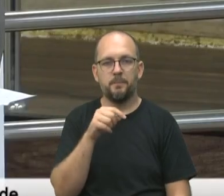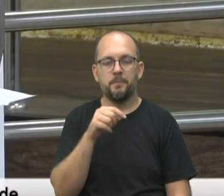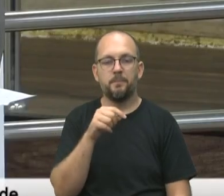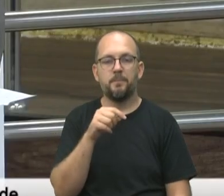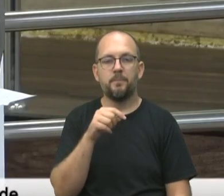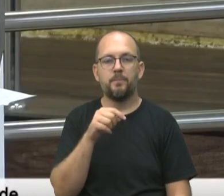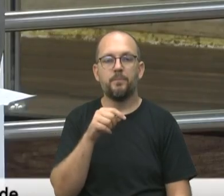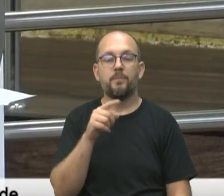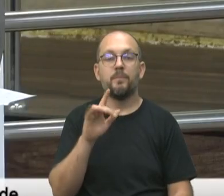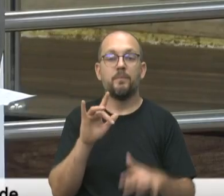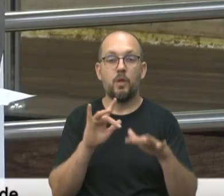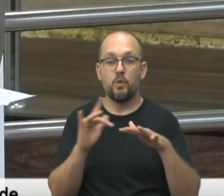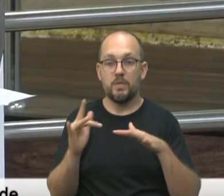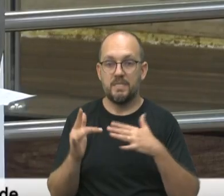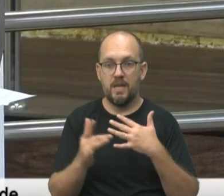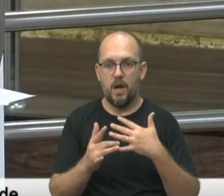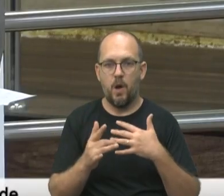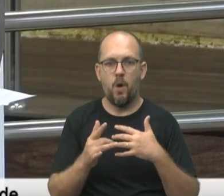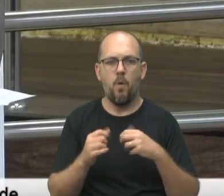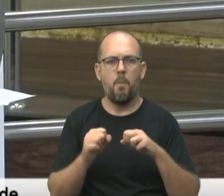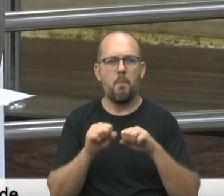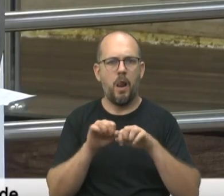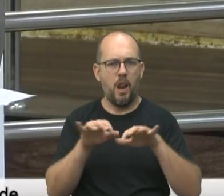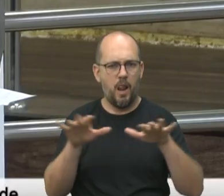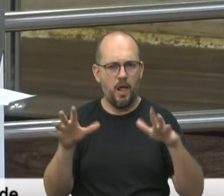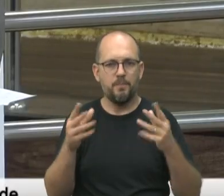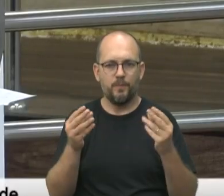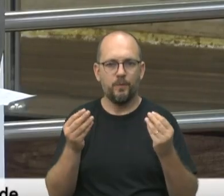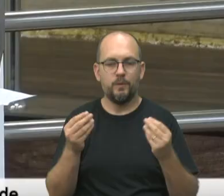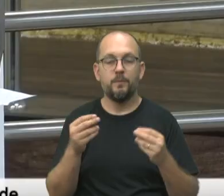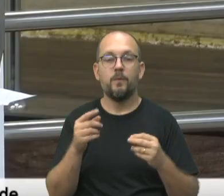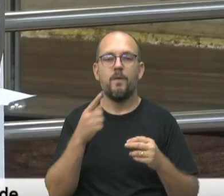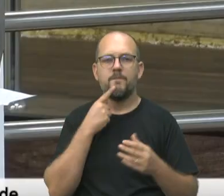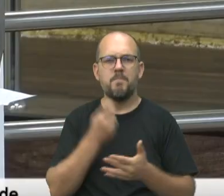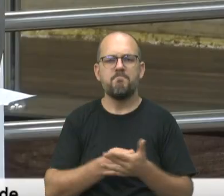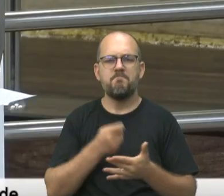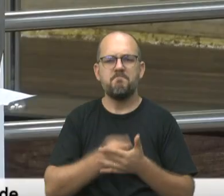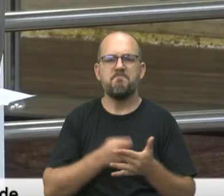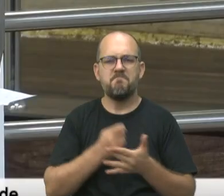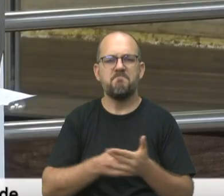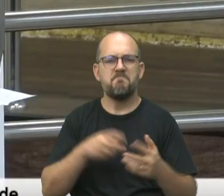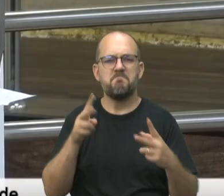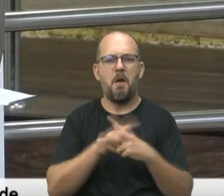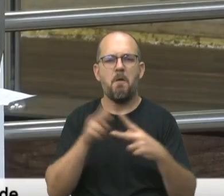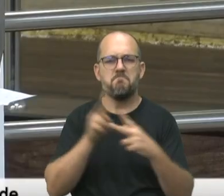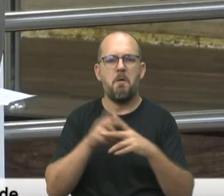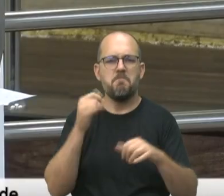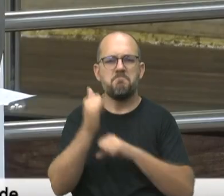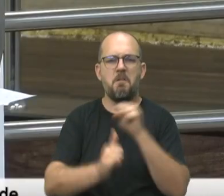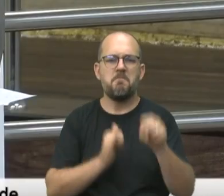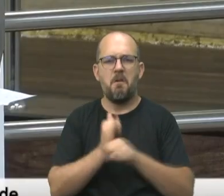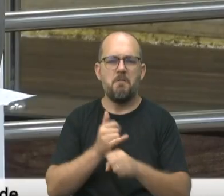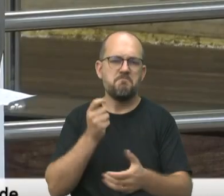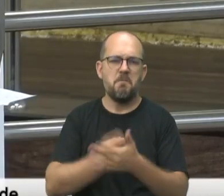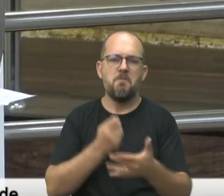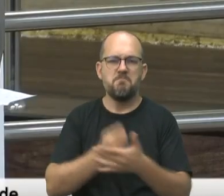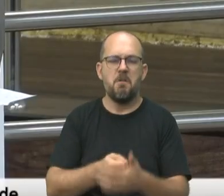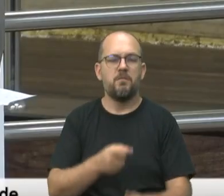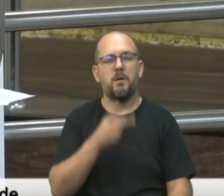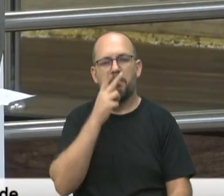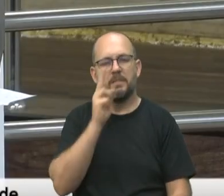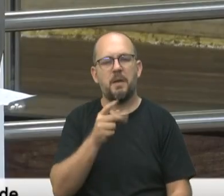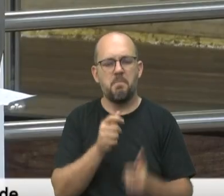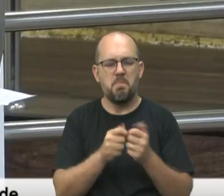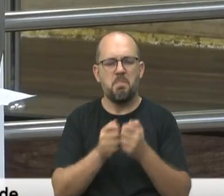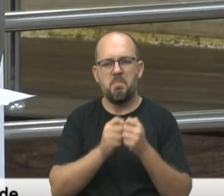Que a rede social ela potencializa muito isso. A gente aprendeu que militar é ficar brigando na internet. Um exercício permanente de